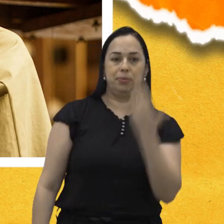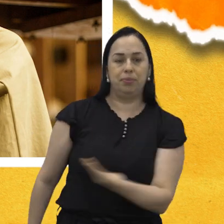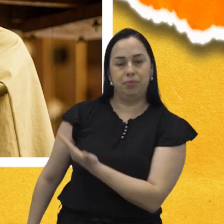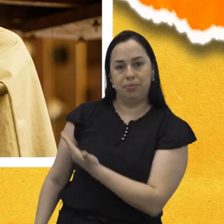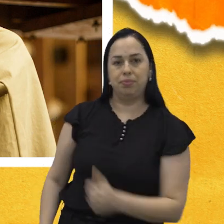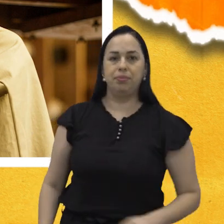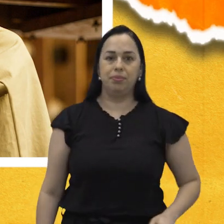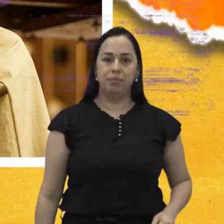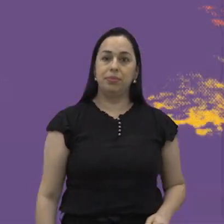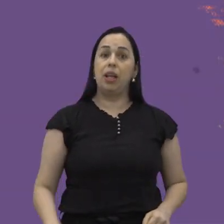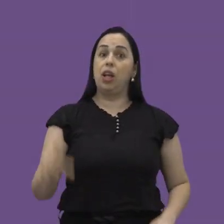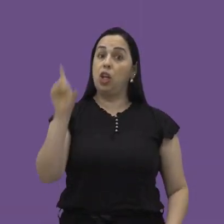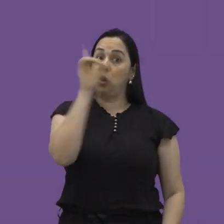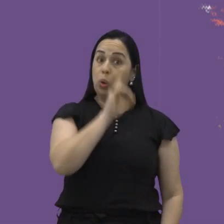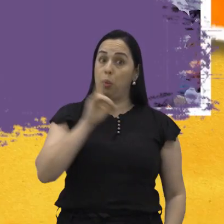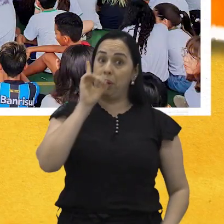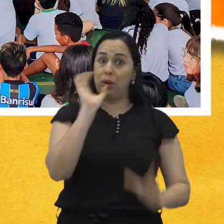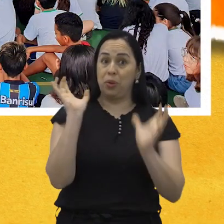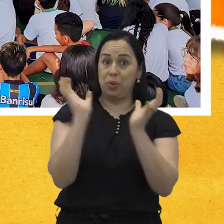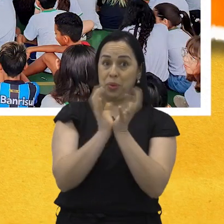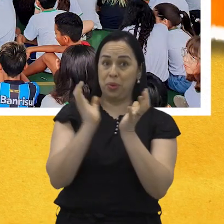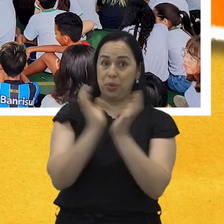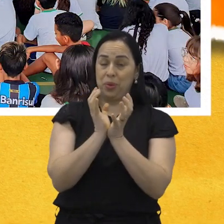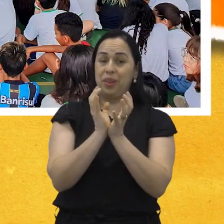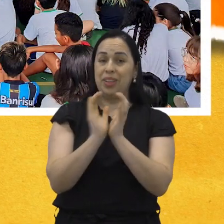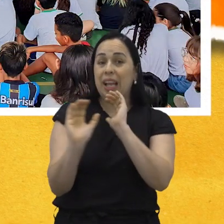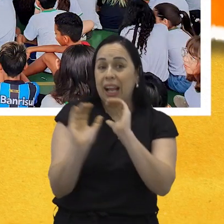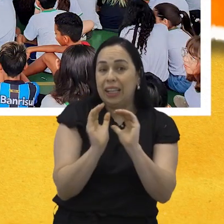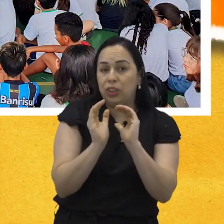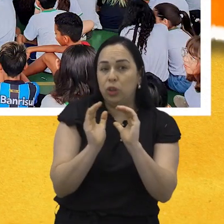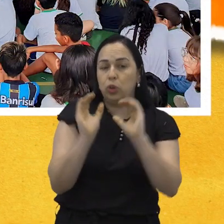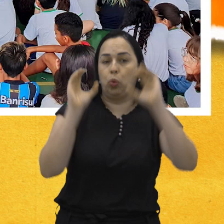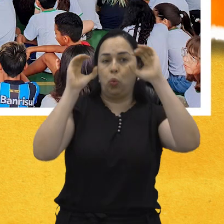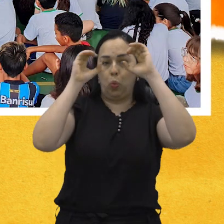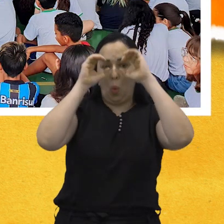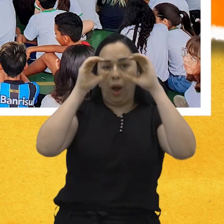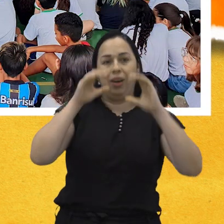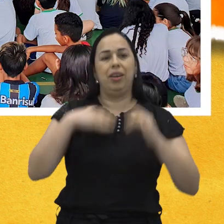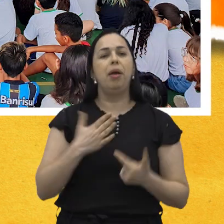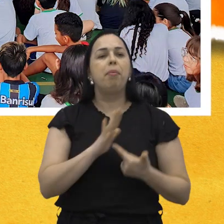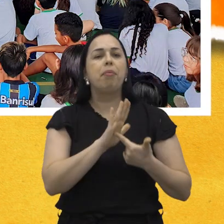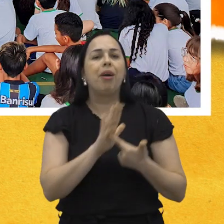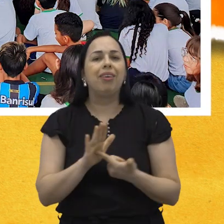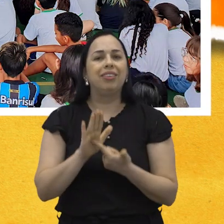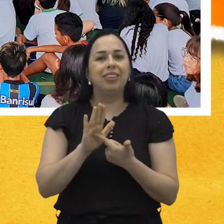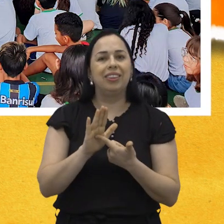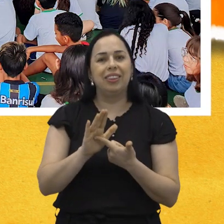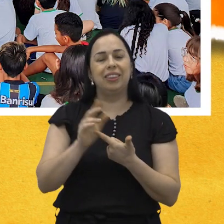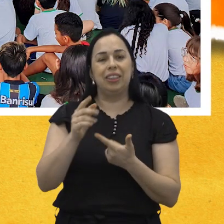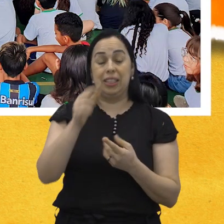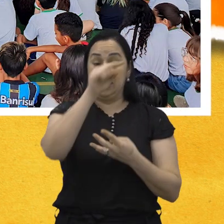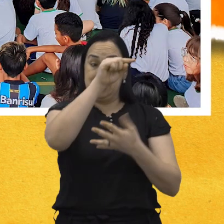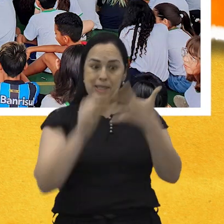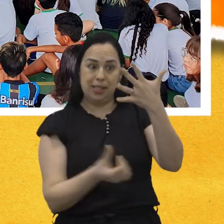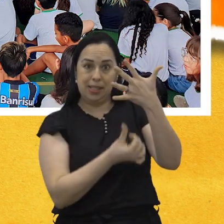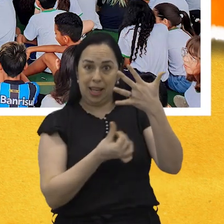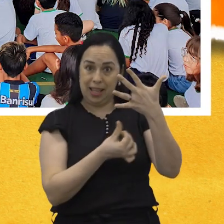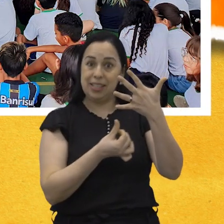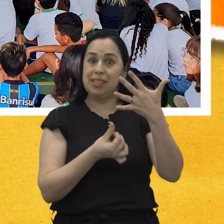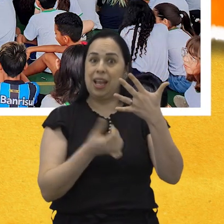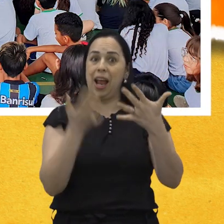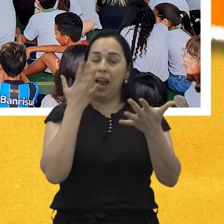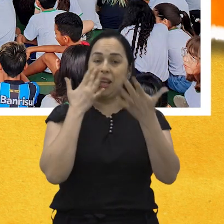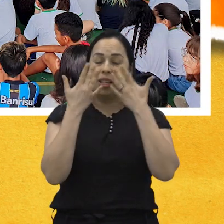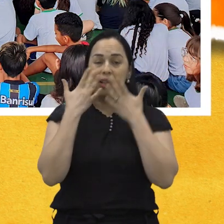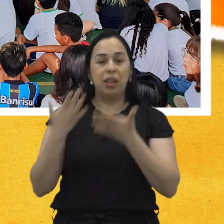ingressos pelo site do próprio teatro. E no domingo, o grupo Canto de Coruja traz o espetáculo musical Parapá. Os 6